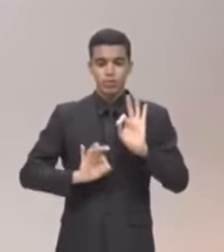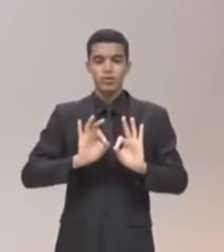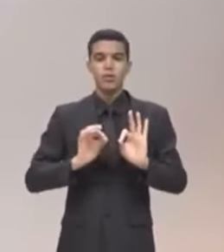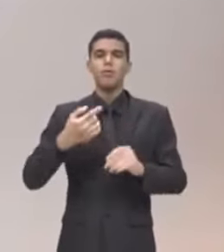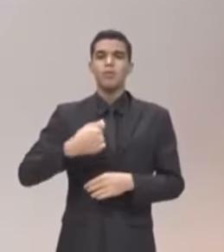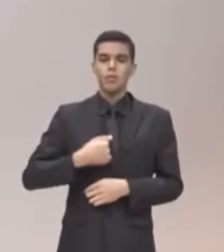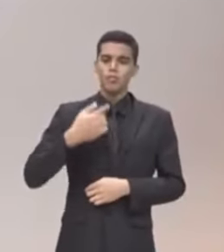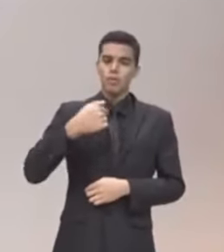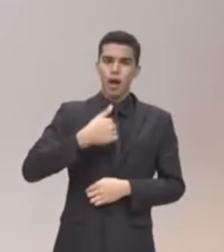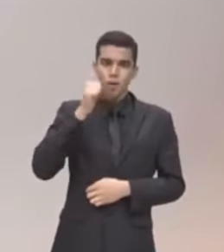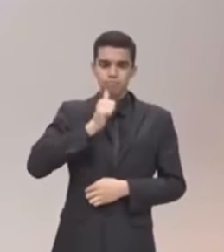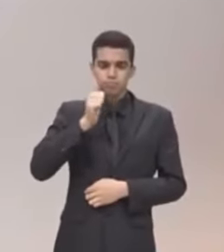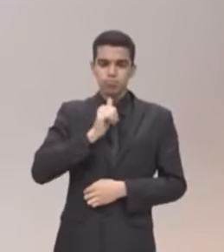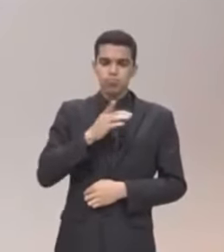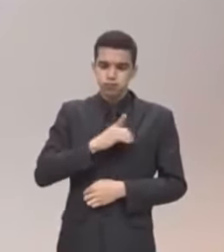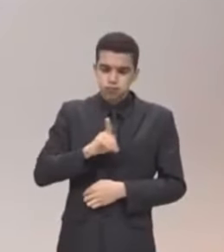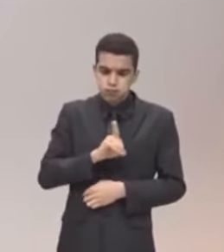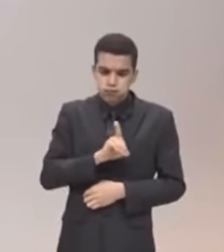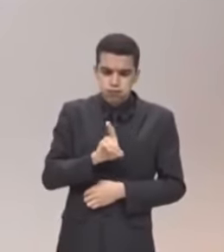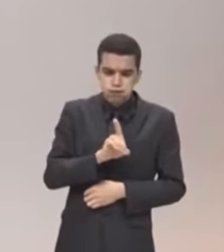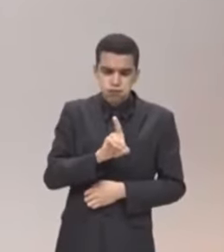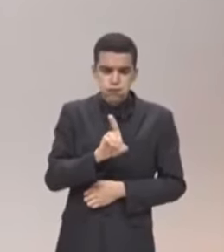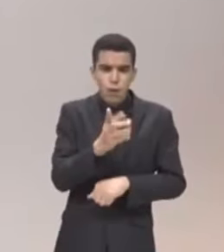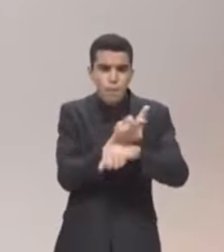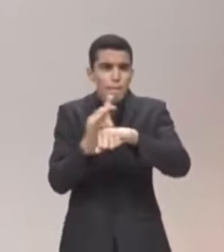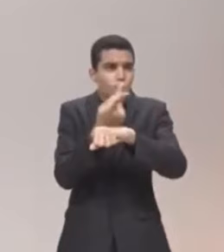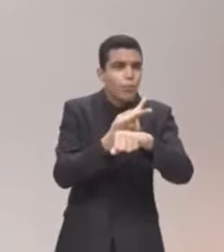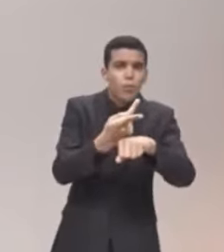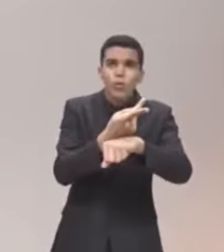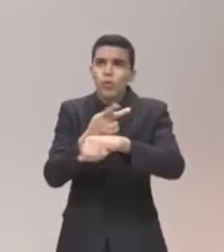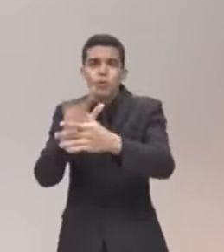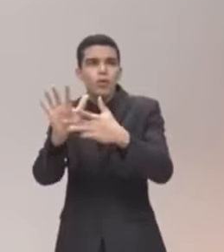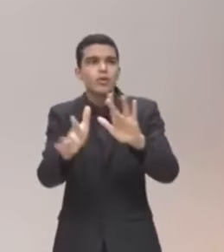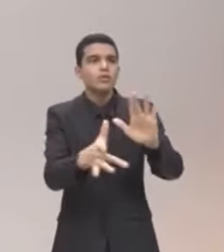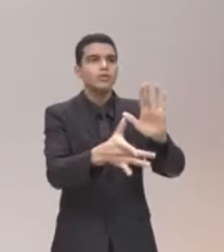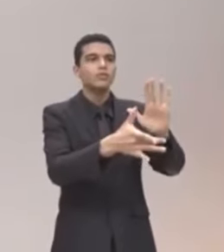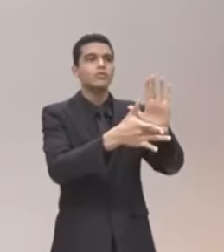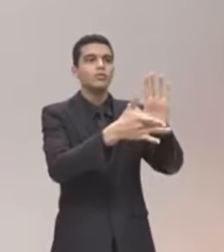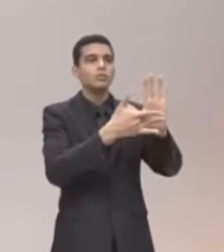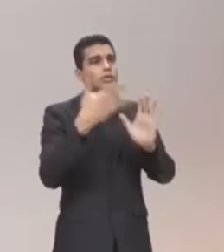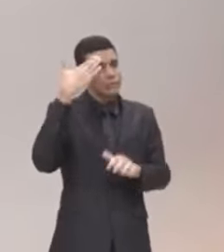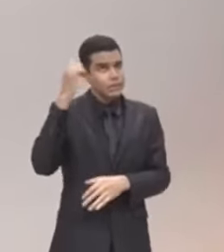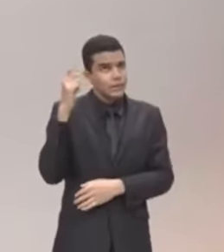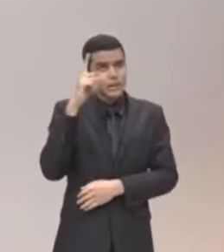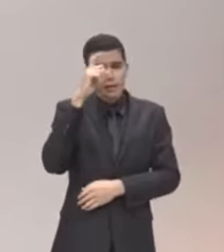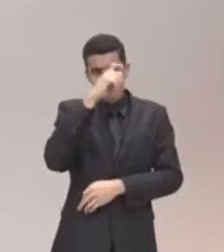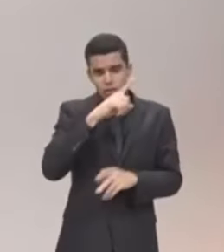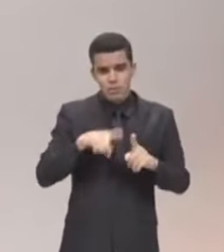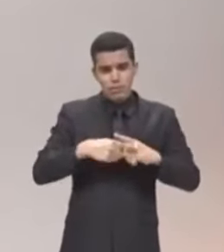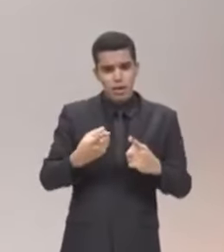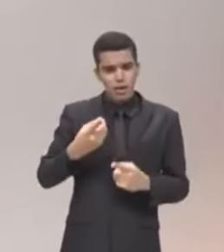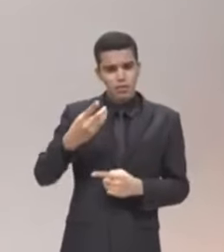jornada. Mesmo sabendo da dificuldade, ela não desistiu de